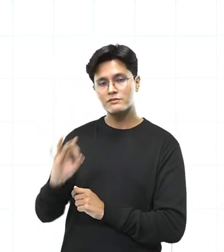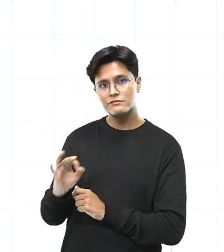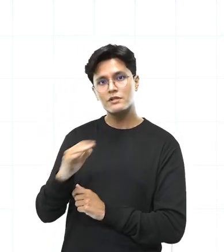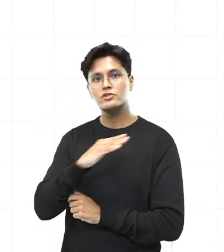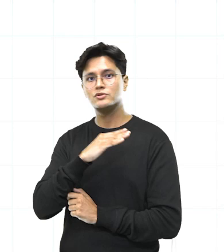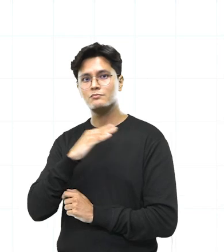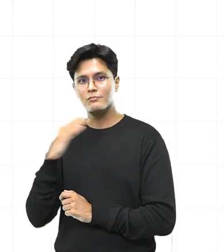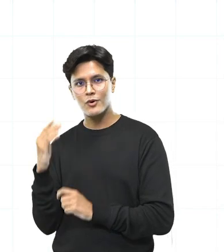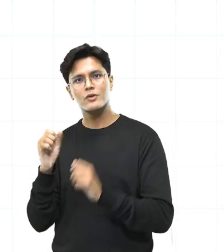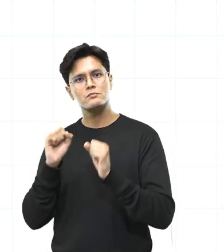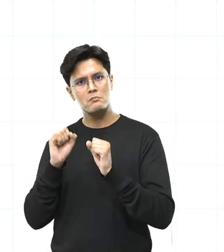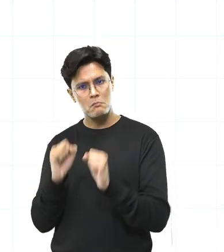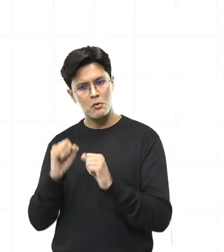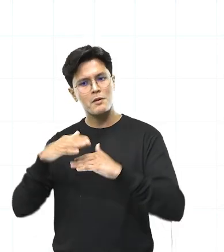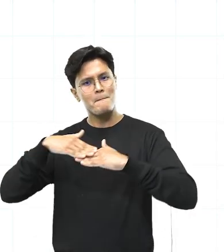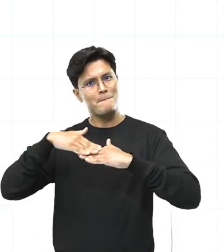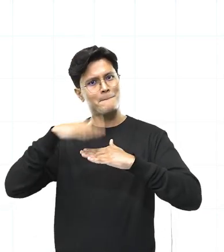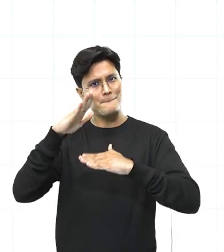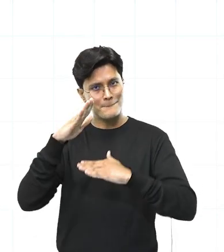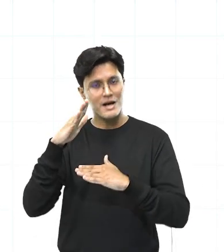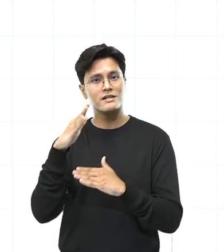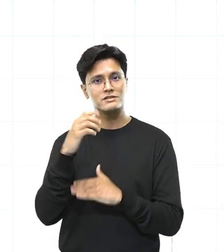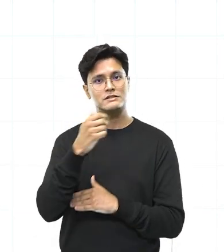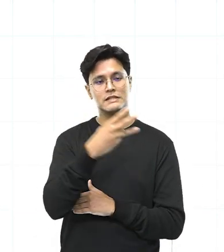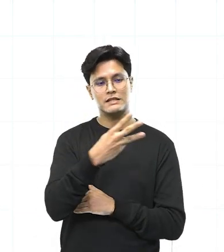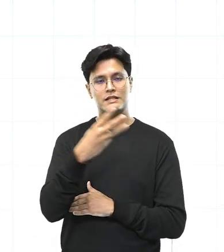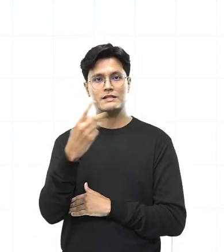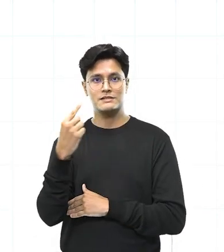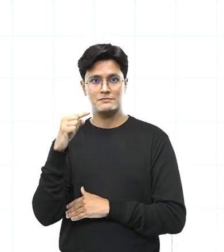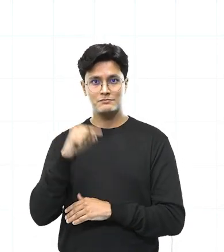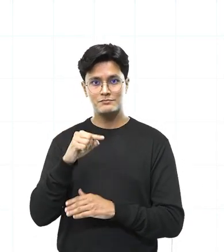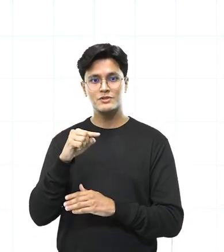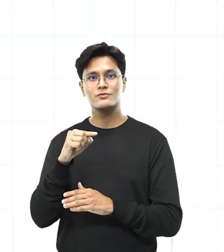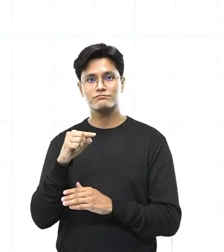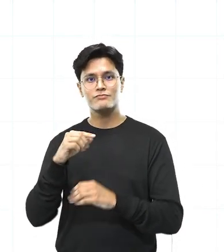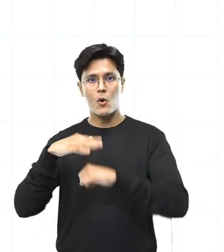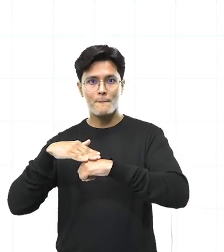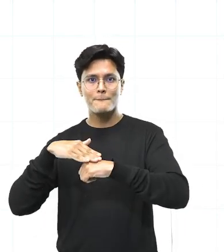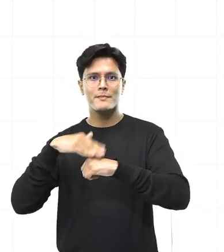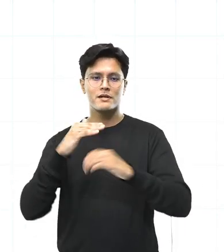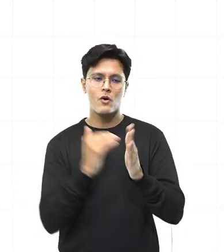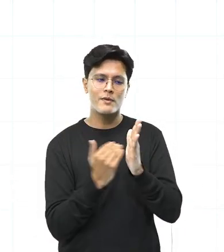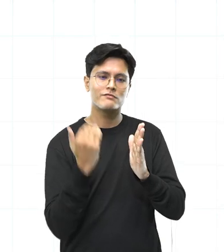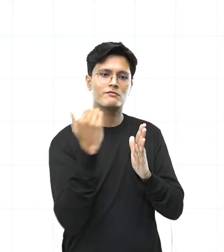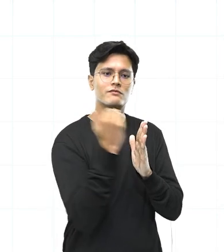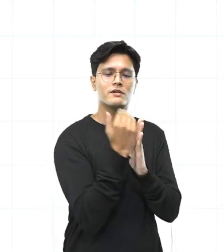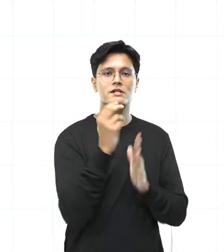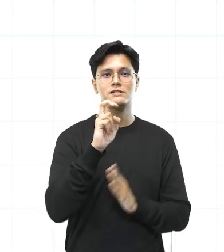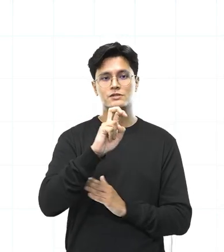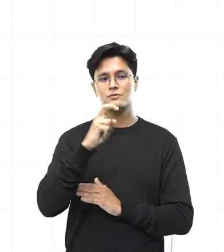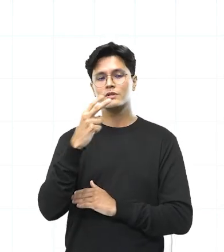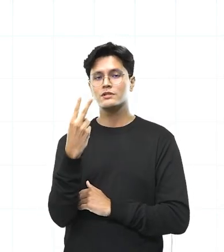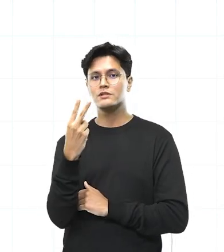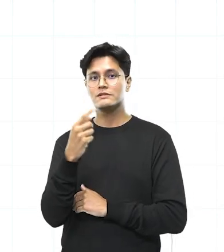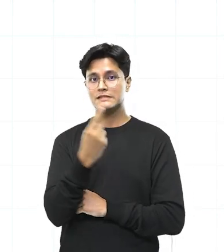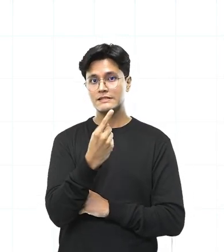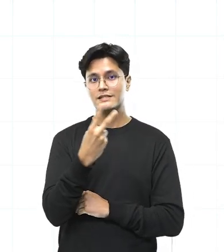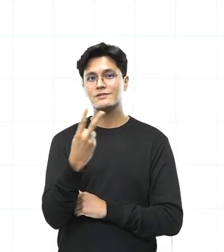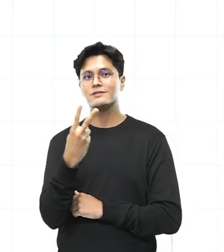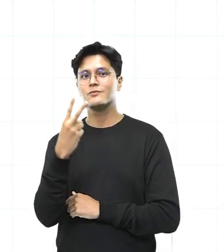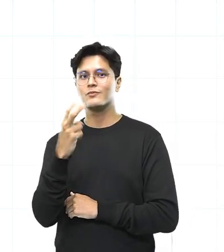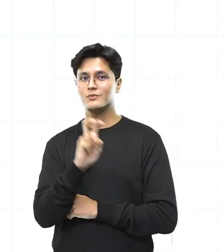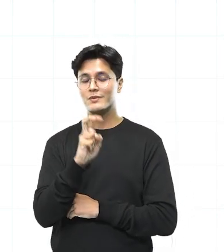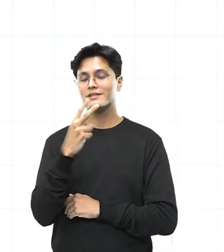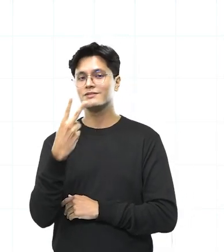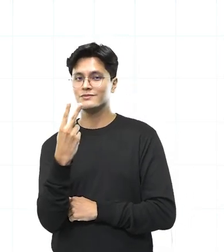3 mil por ano para 152 mil. Certo? Então nós temos aí um texto, né? Nós temos um